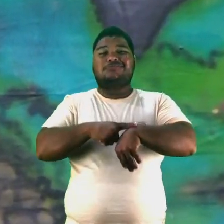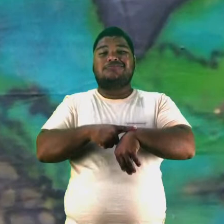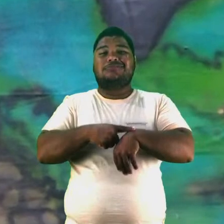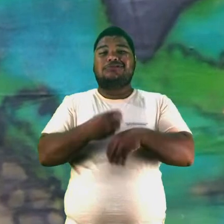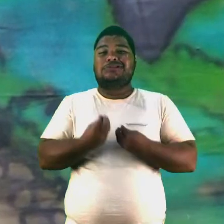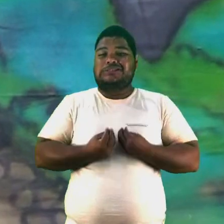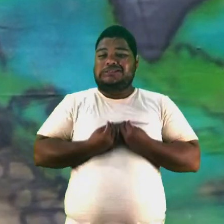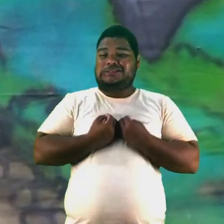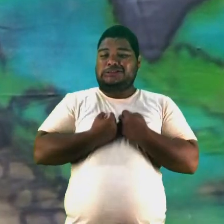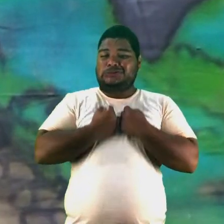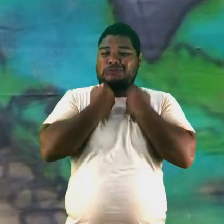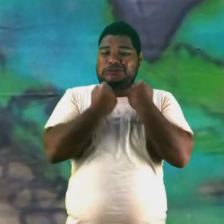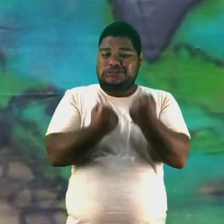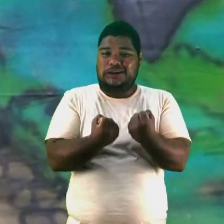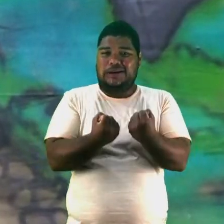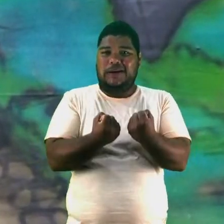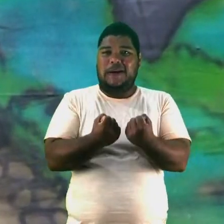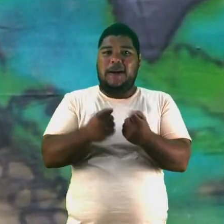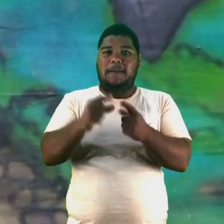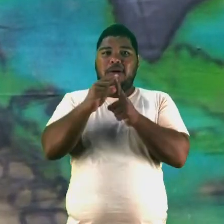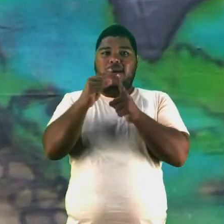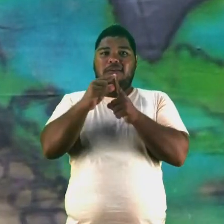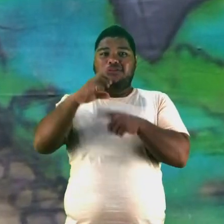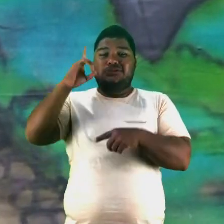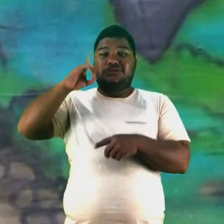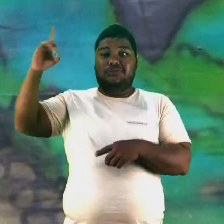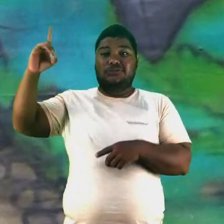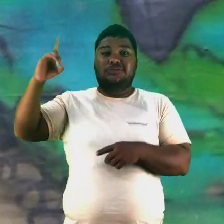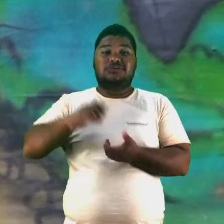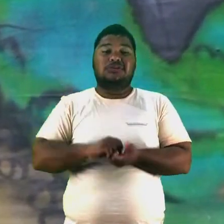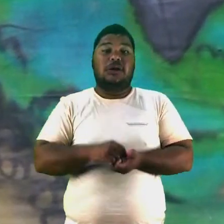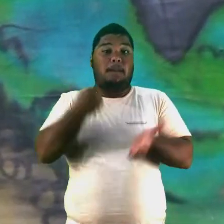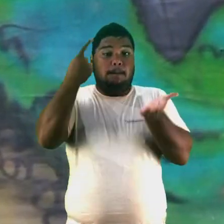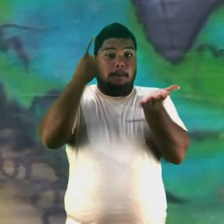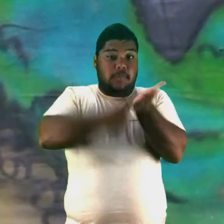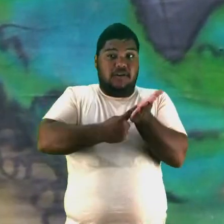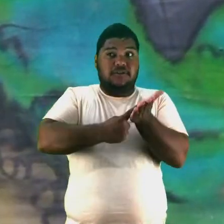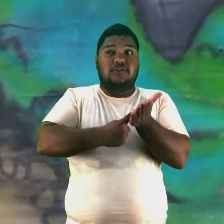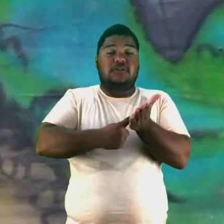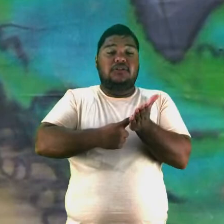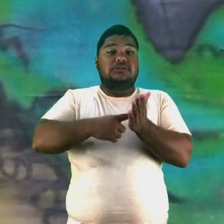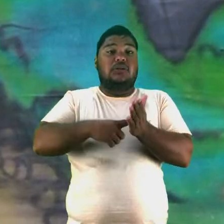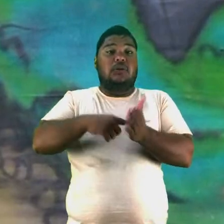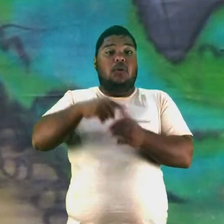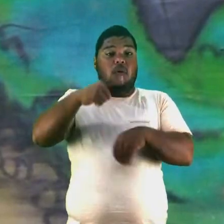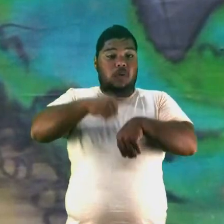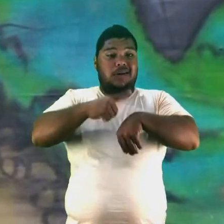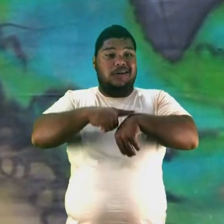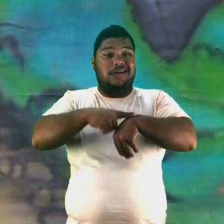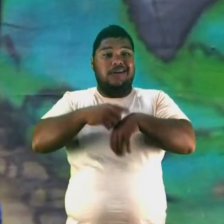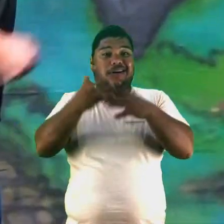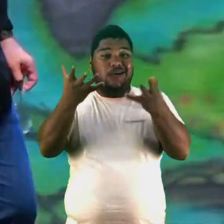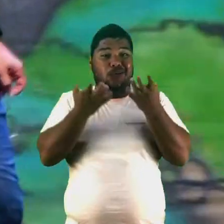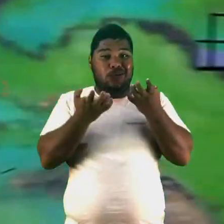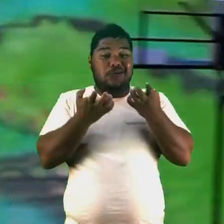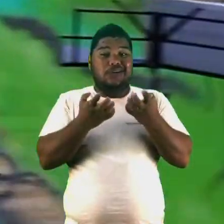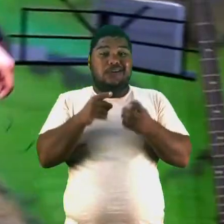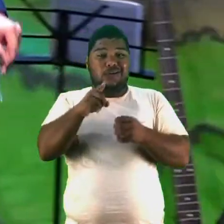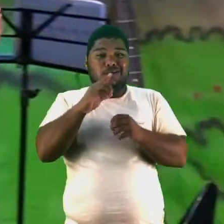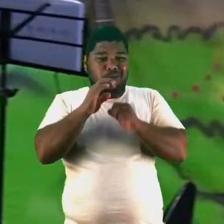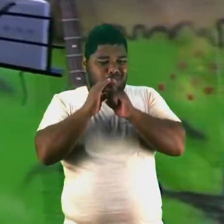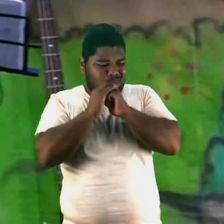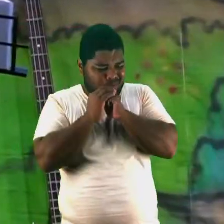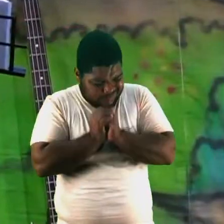palavra de Deus. E eu quero que você marque esse horário agora. Eu quero que você baixe sua cabeça e você, com